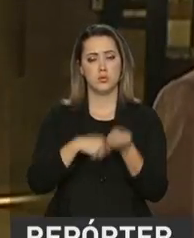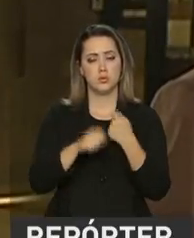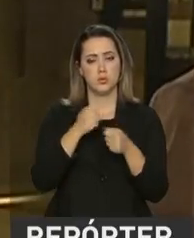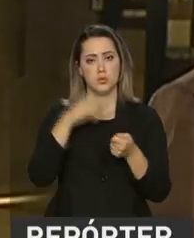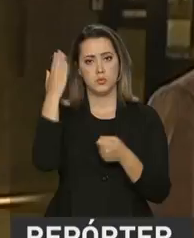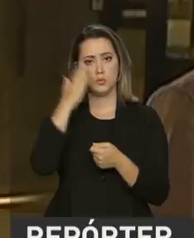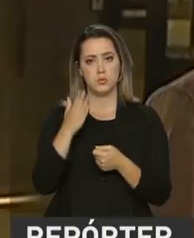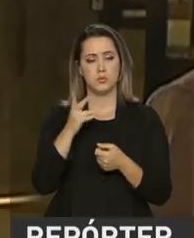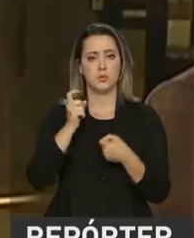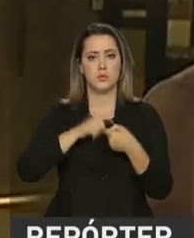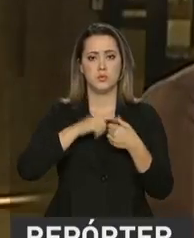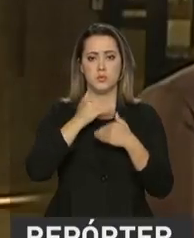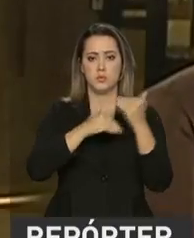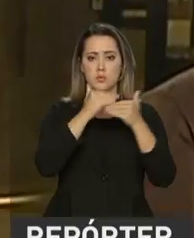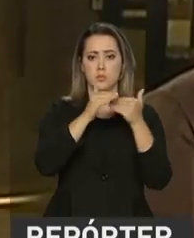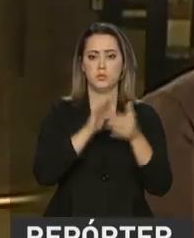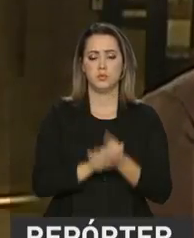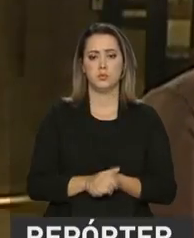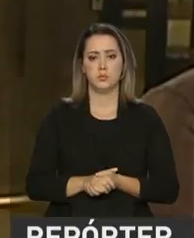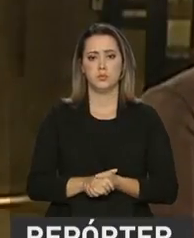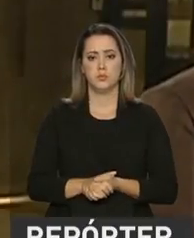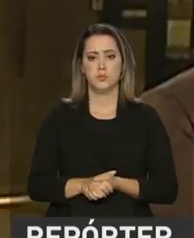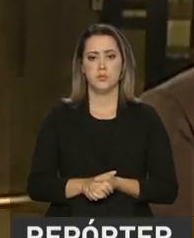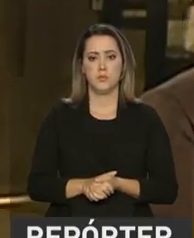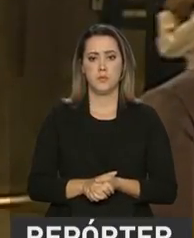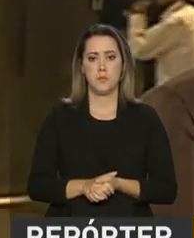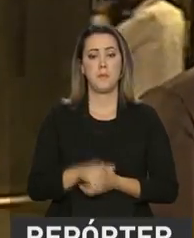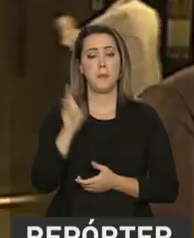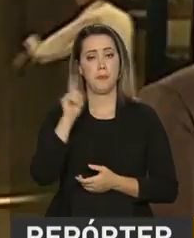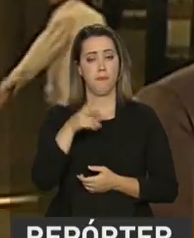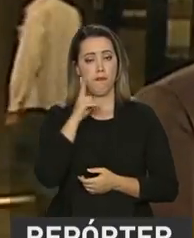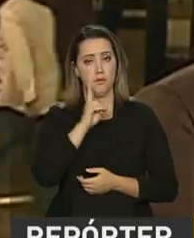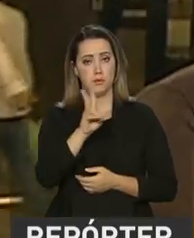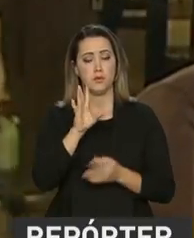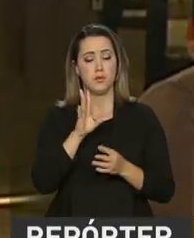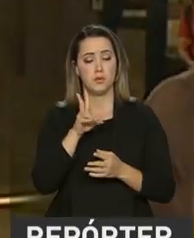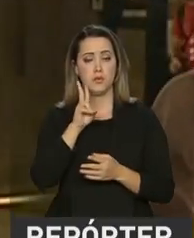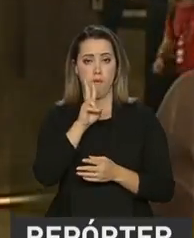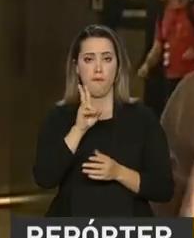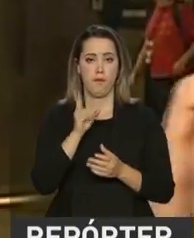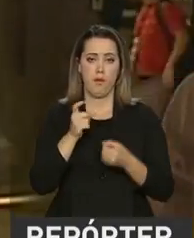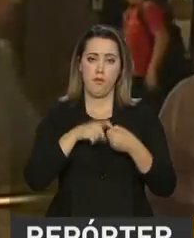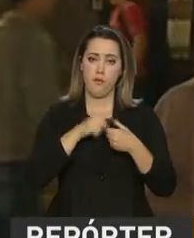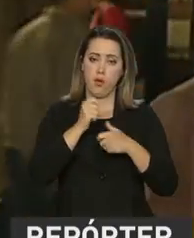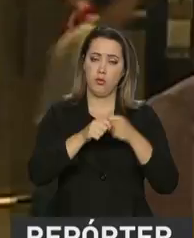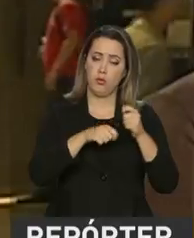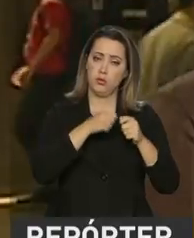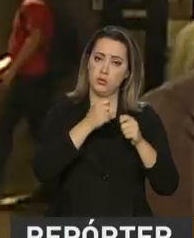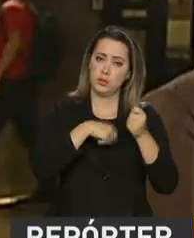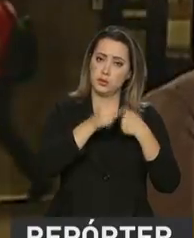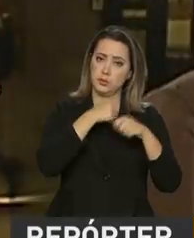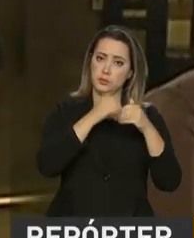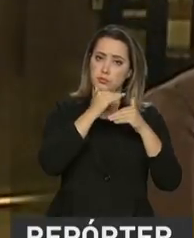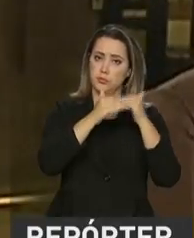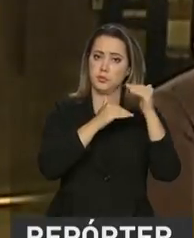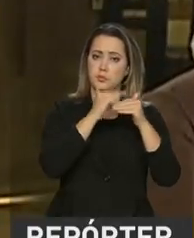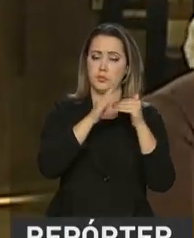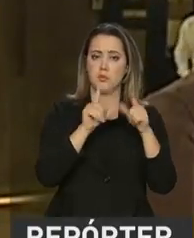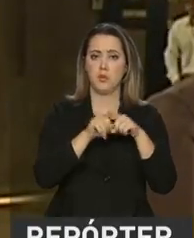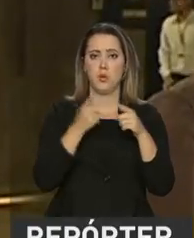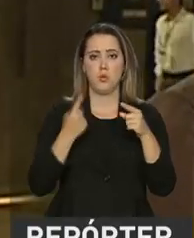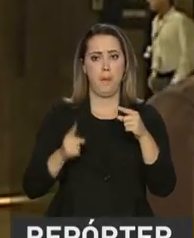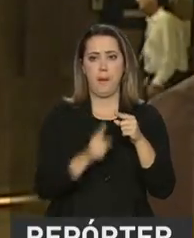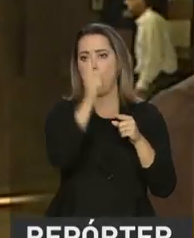está agindo e isso é visível quando eu tô sempre falando claro que a recuperação não é linear nem é o